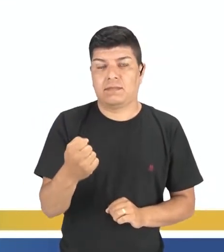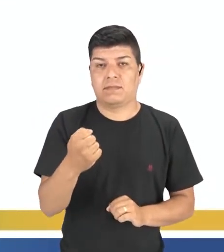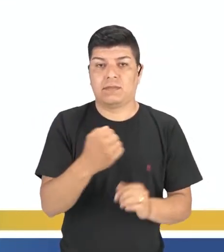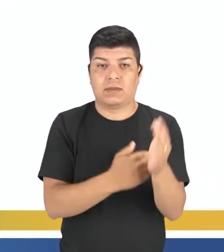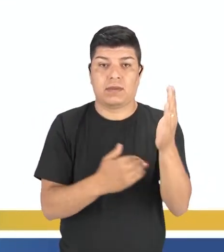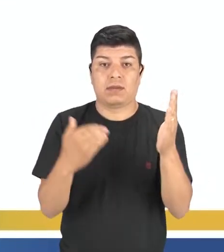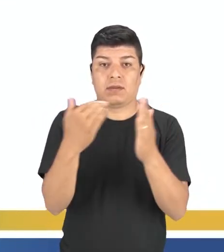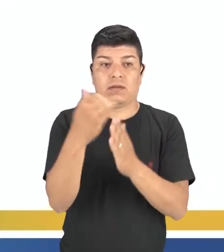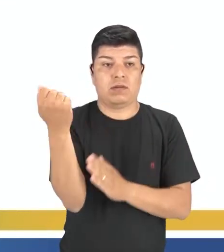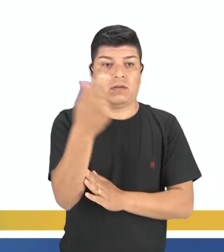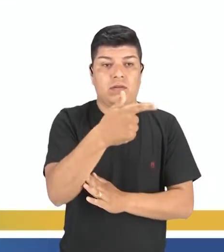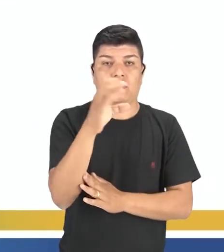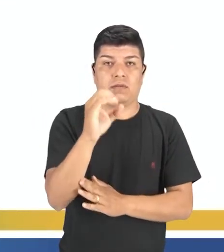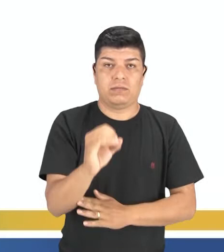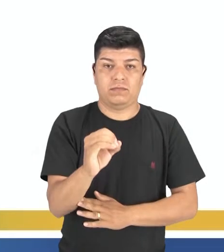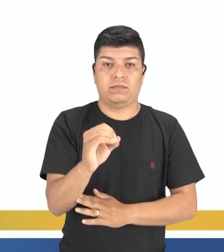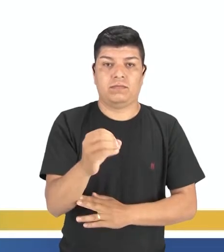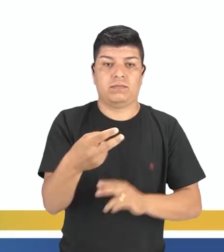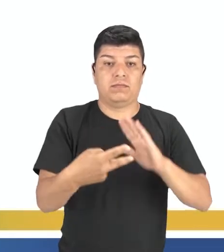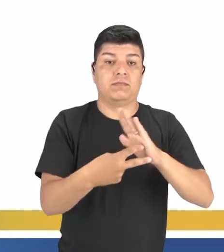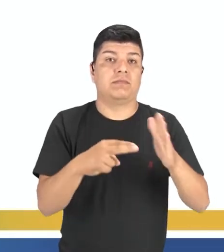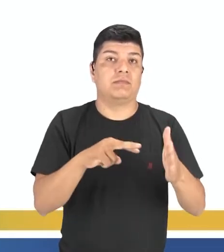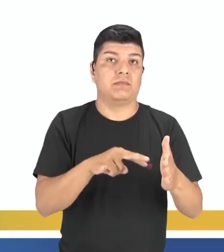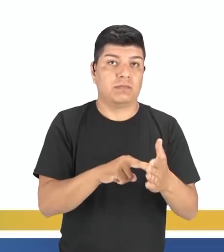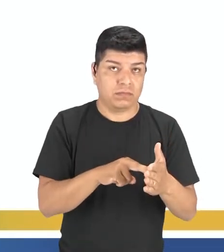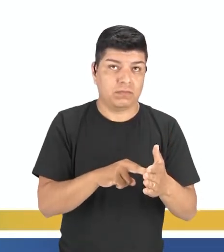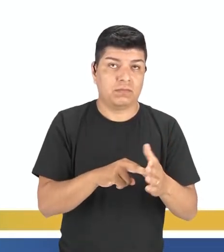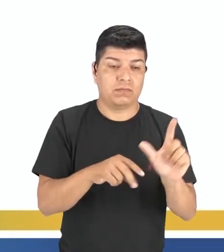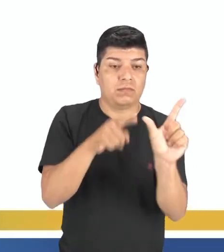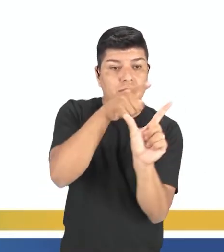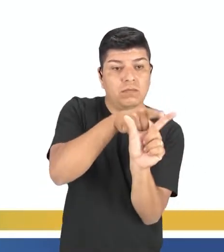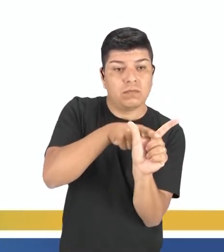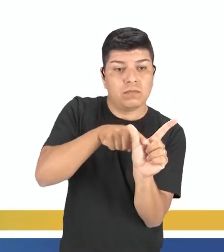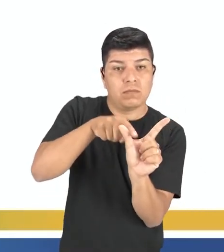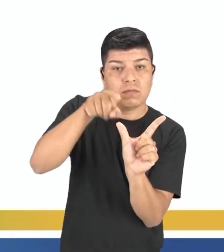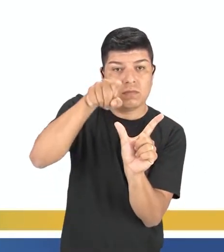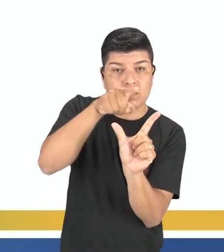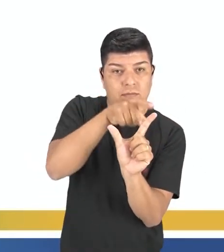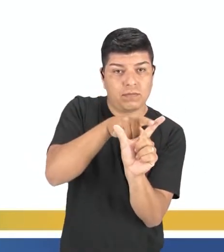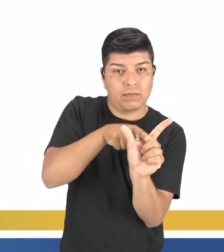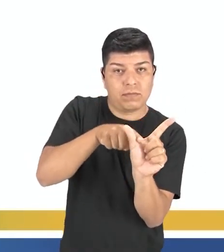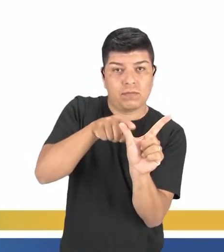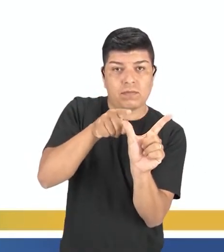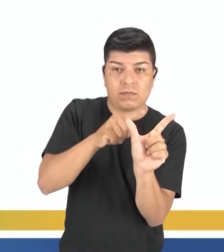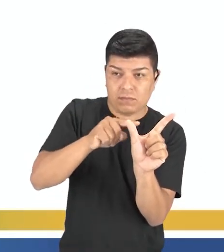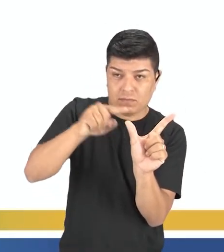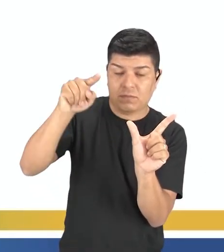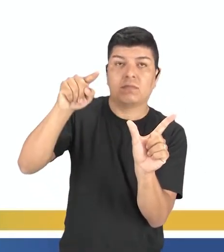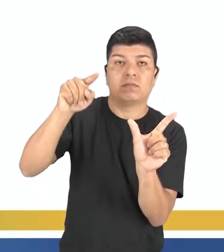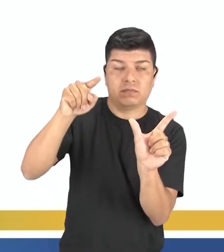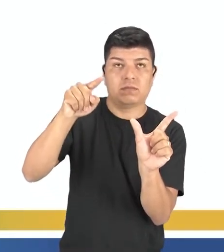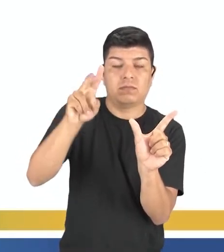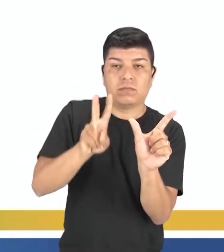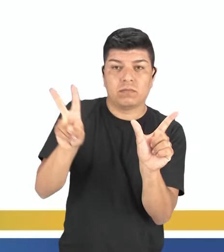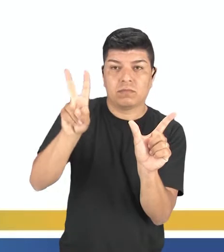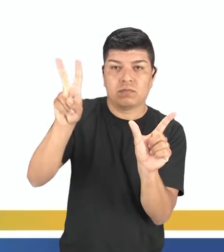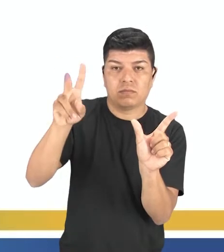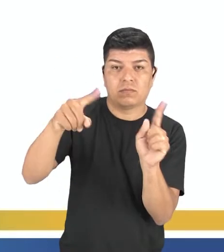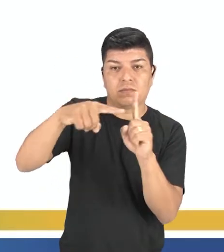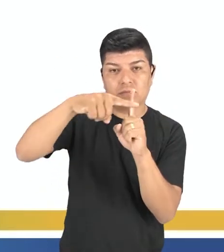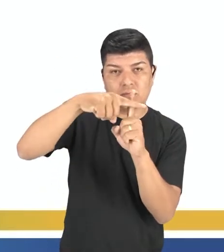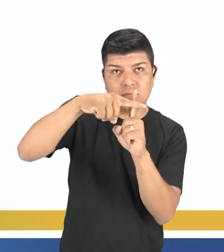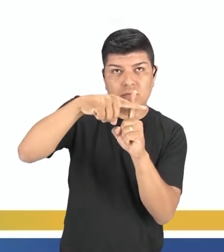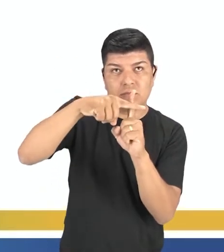igual que zero, significa dizer que na nossa parábola, com a concavidade voltada para cima, teremos valores